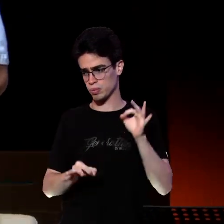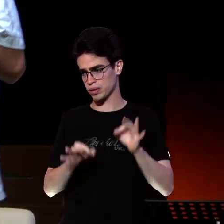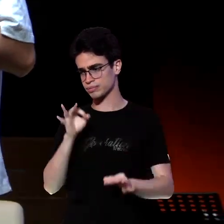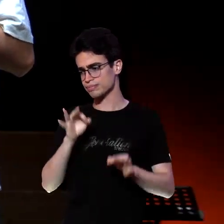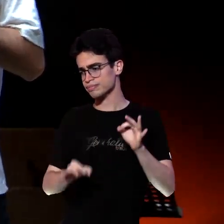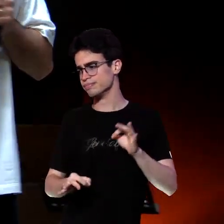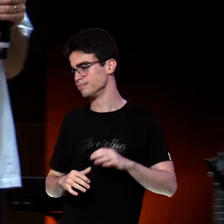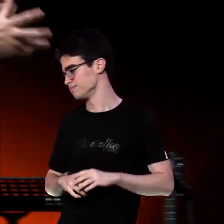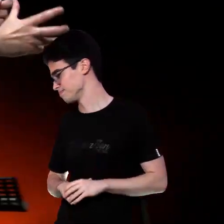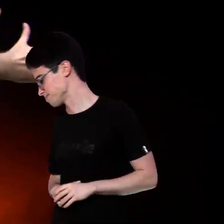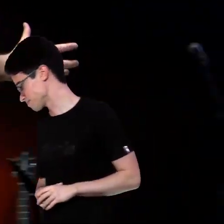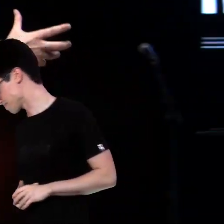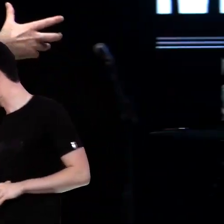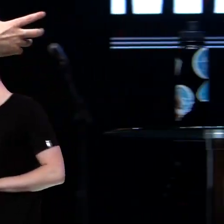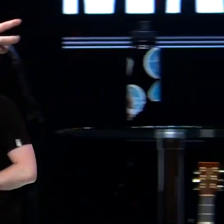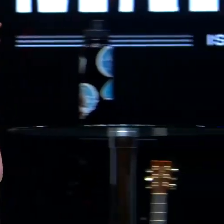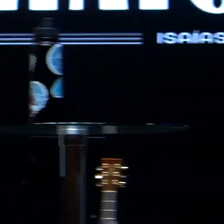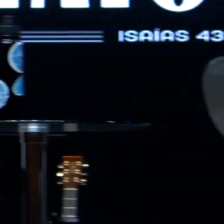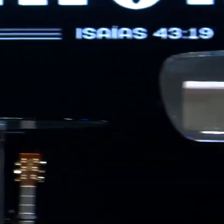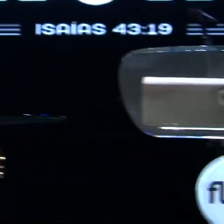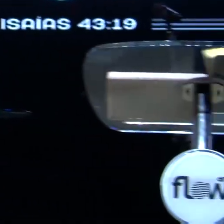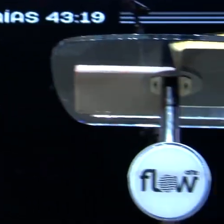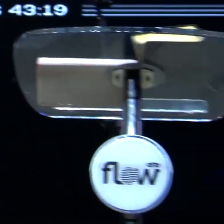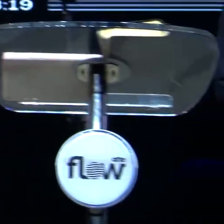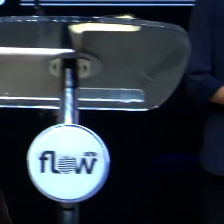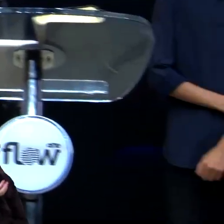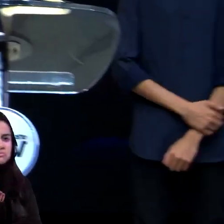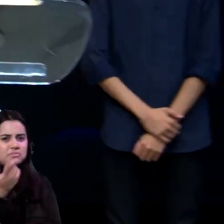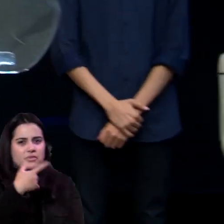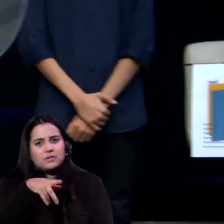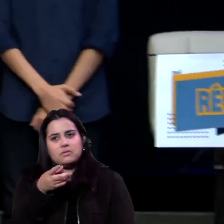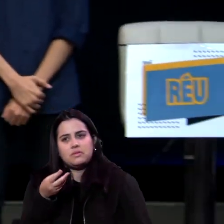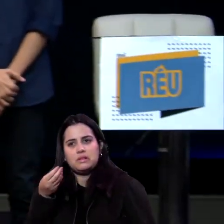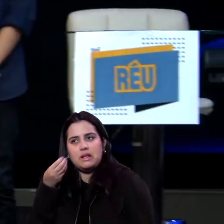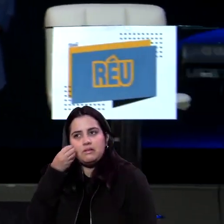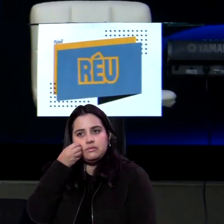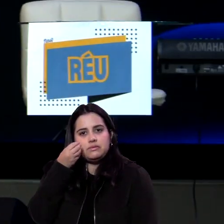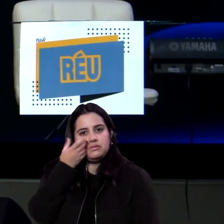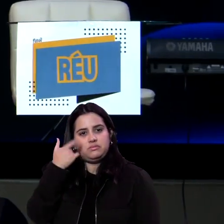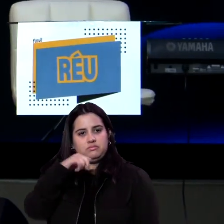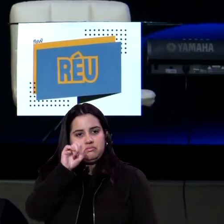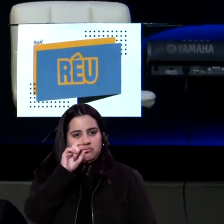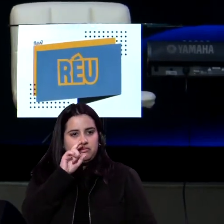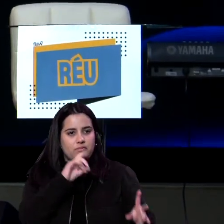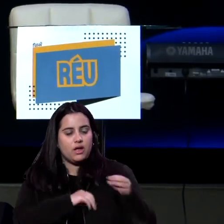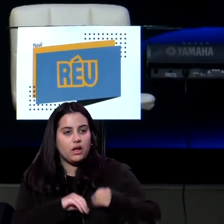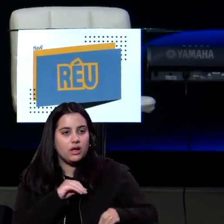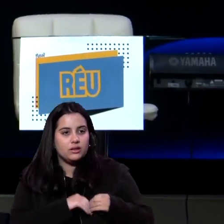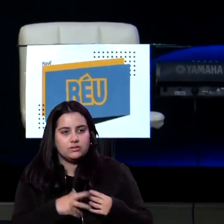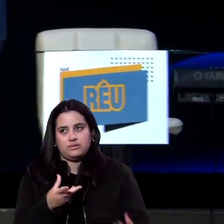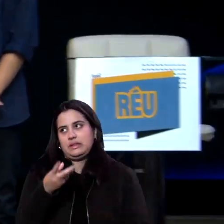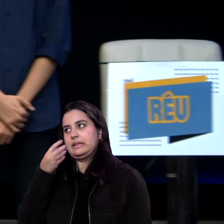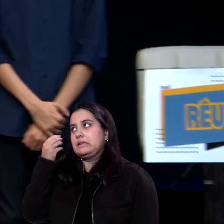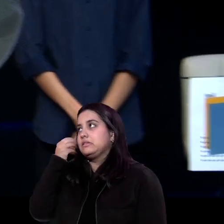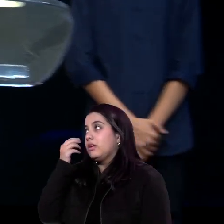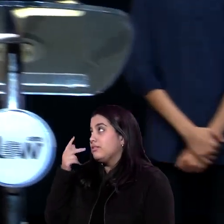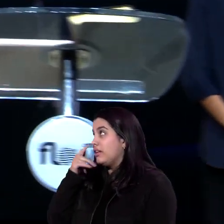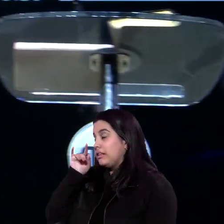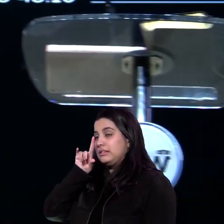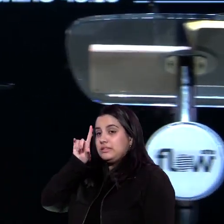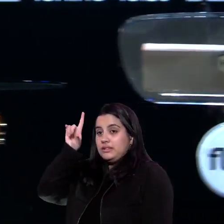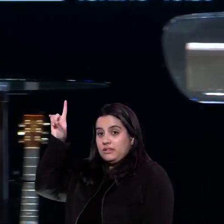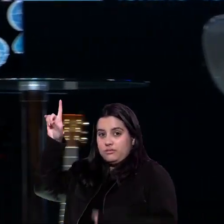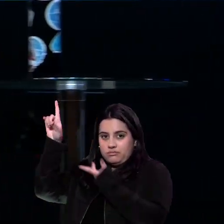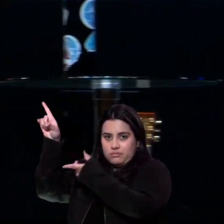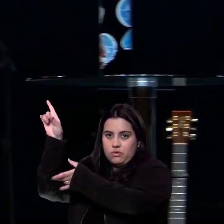Você fica tentando, como réu, pecador, tentando dizer para Deus,